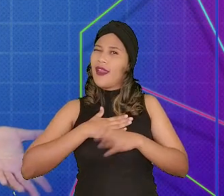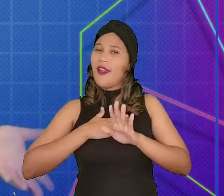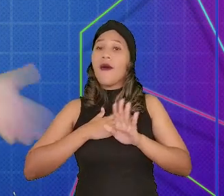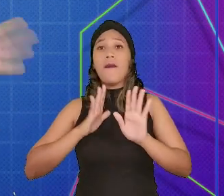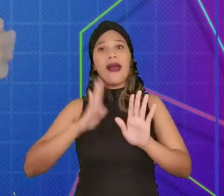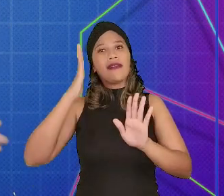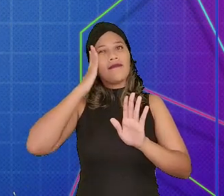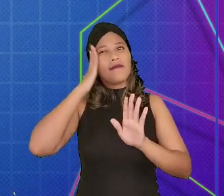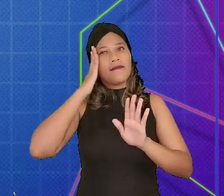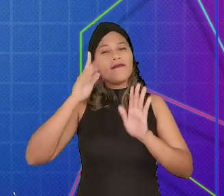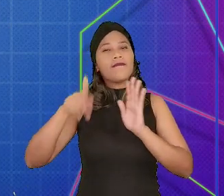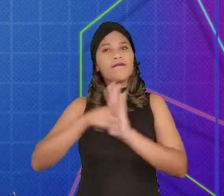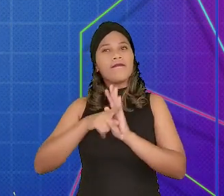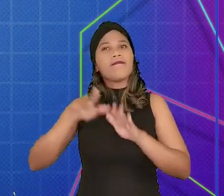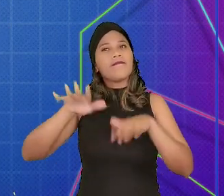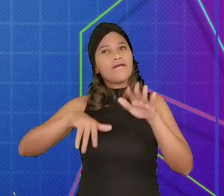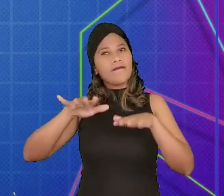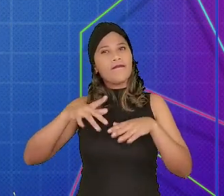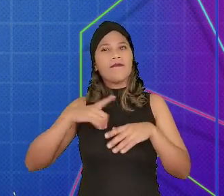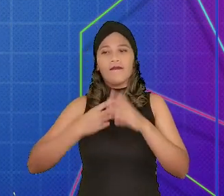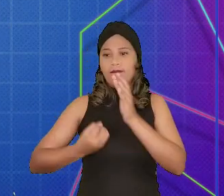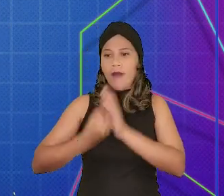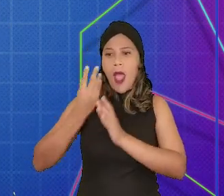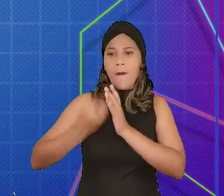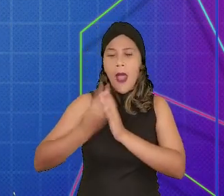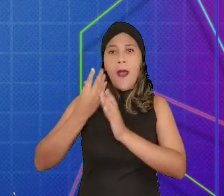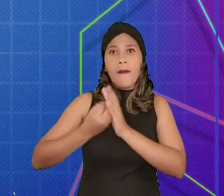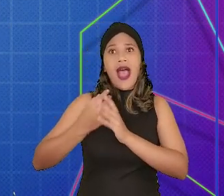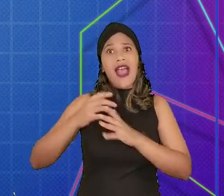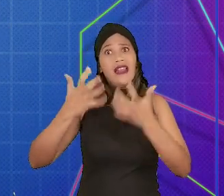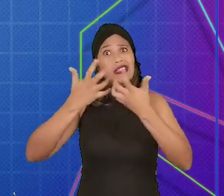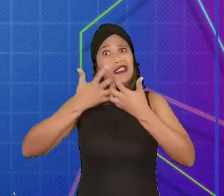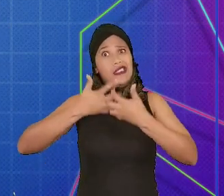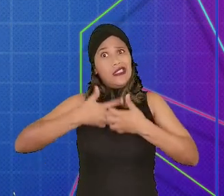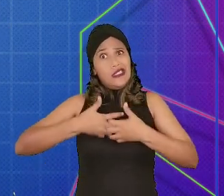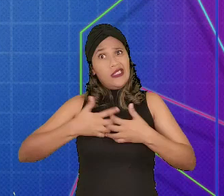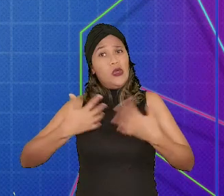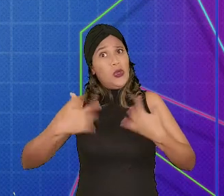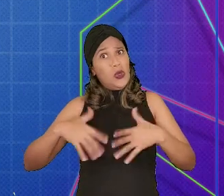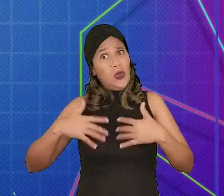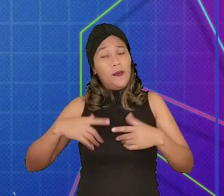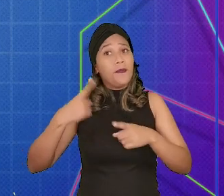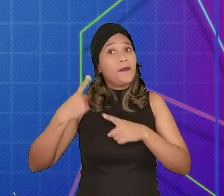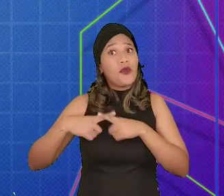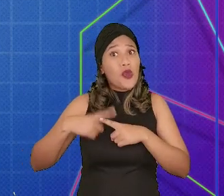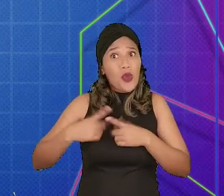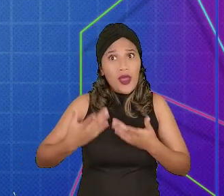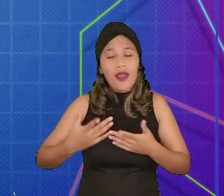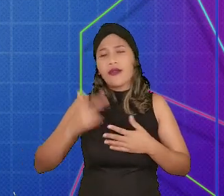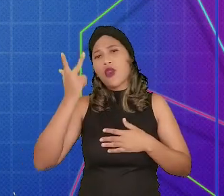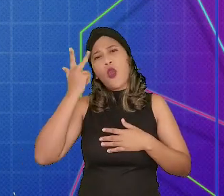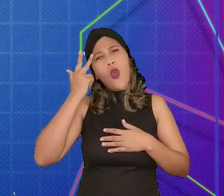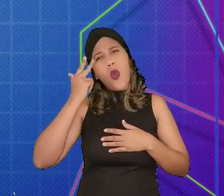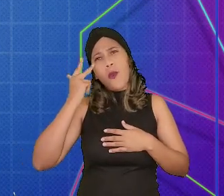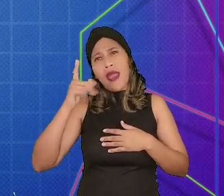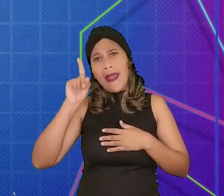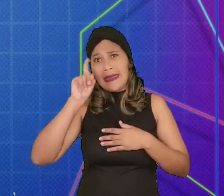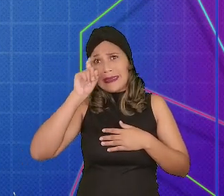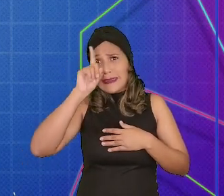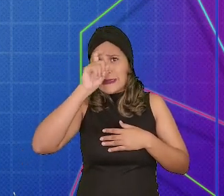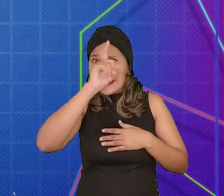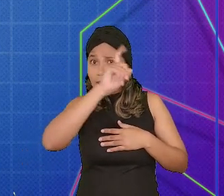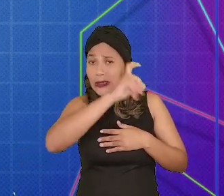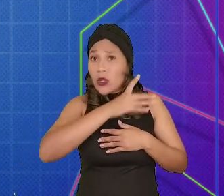sobra. Mas a gente sabe que muitas vezes a criação de um jogo vai ser mais complicada do que fácil. Afinal, é normal que as